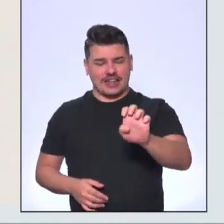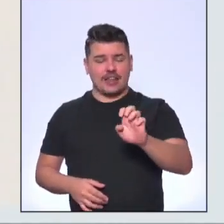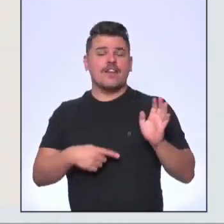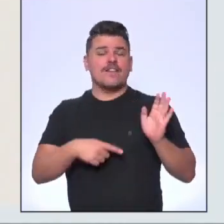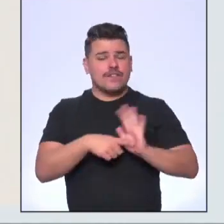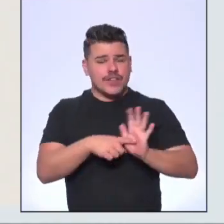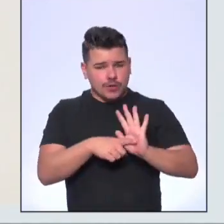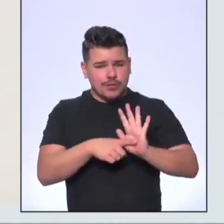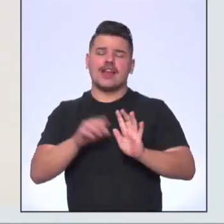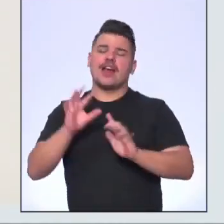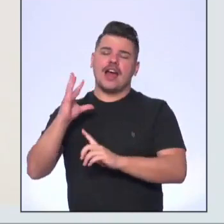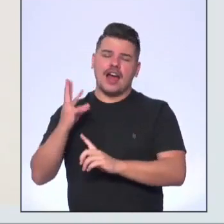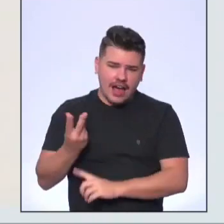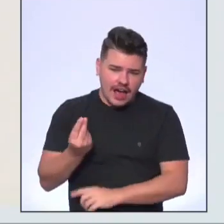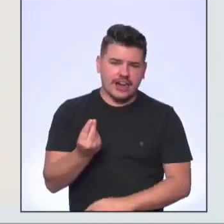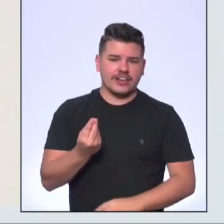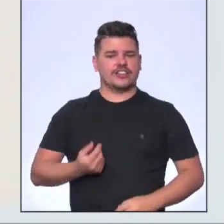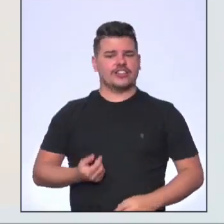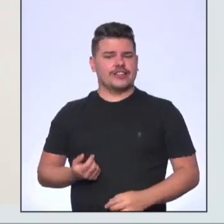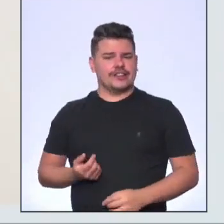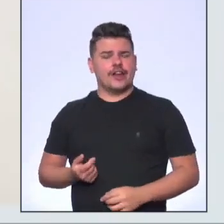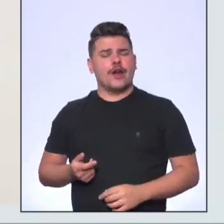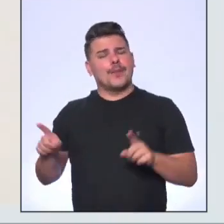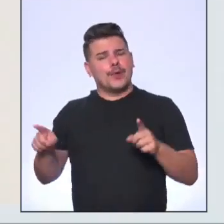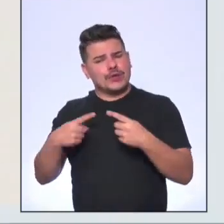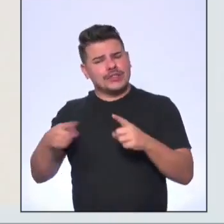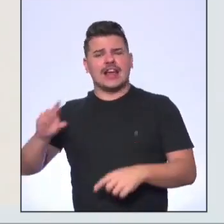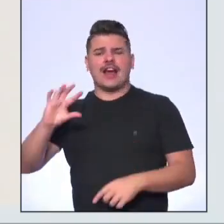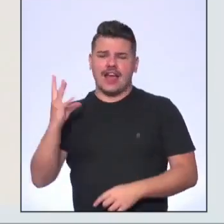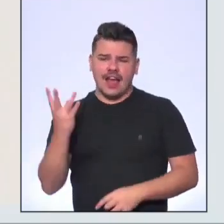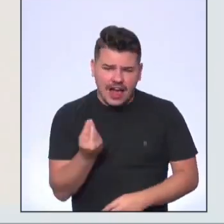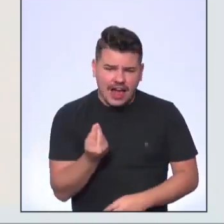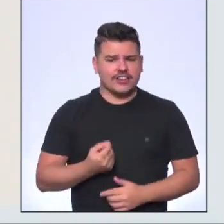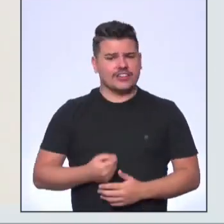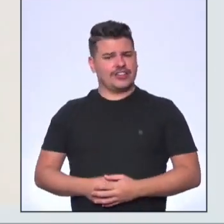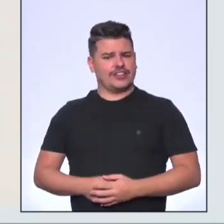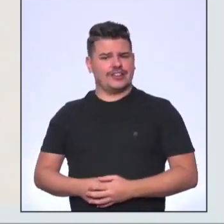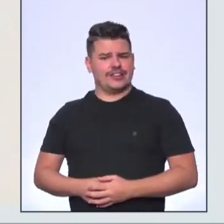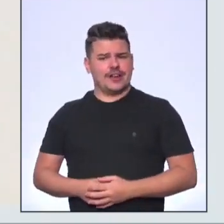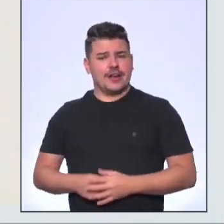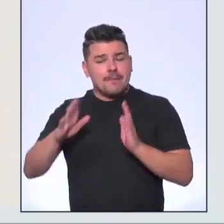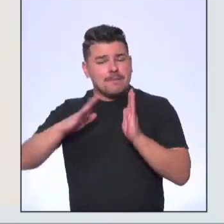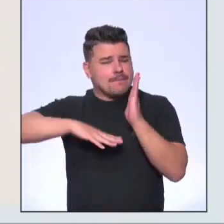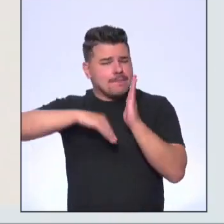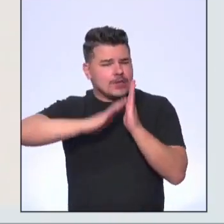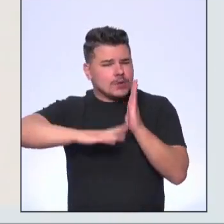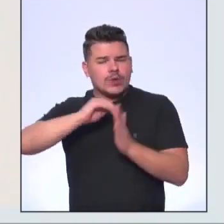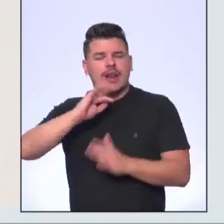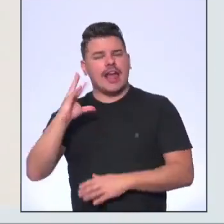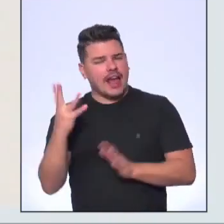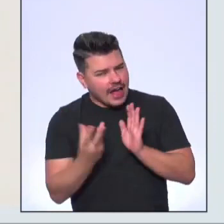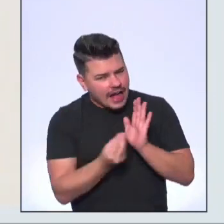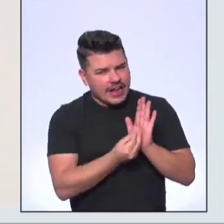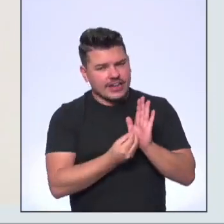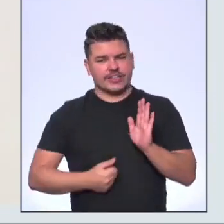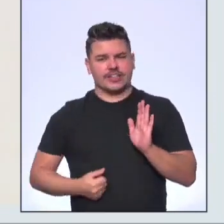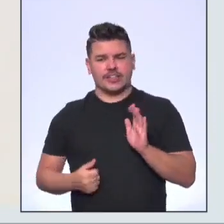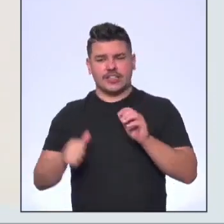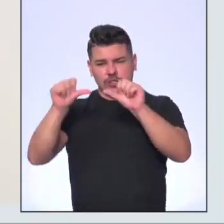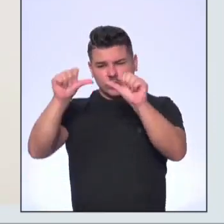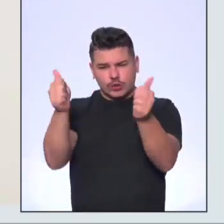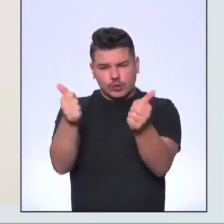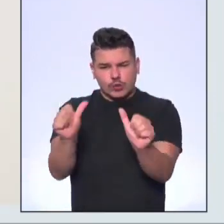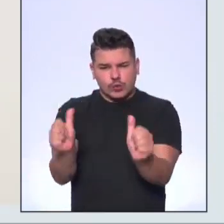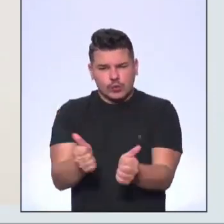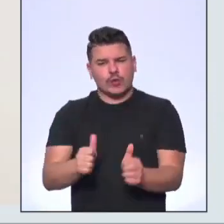arte, uma música é arte, uma pintura é arte, tá? Uma escultura é arte. O que